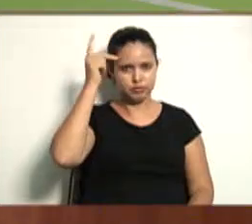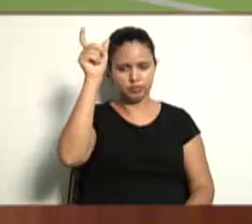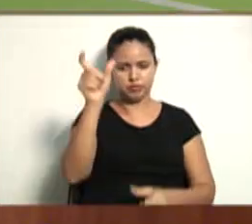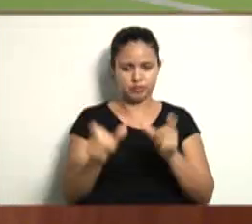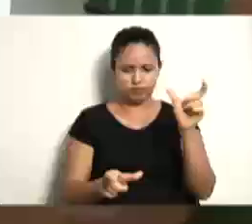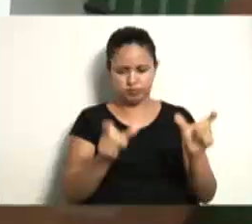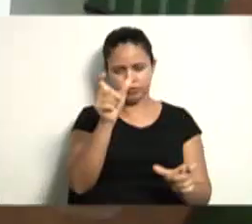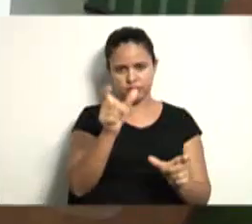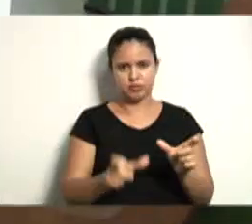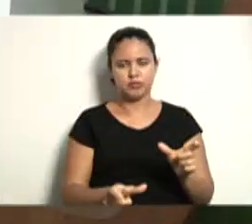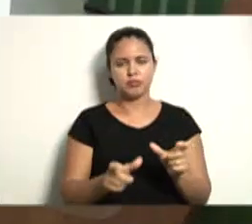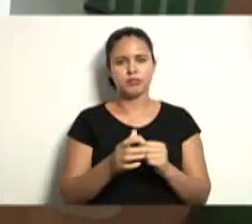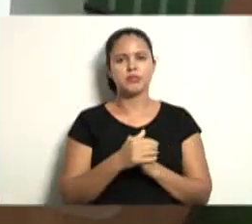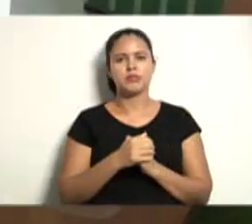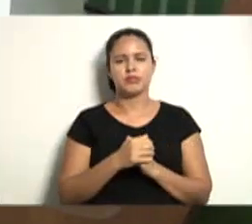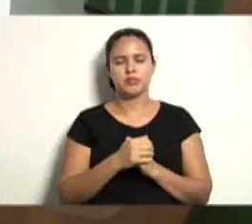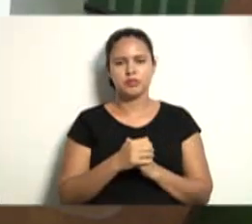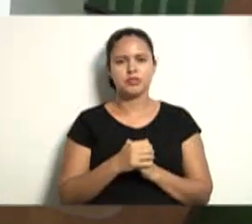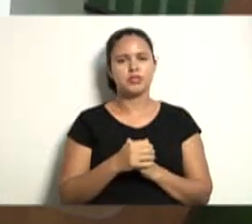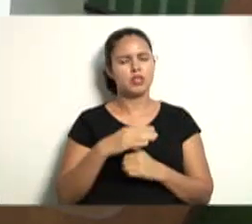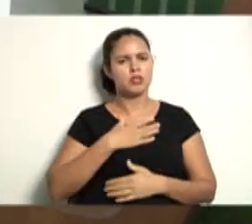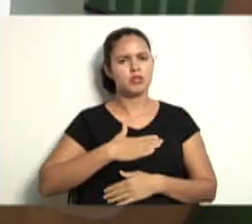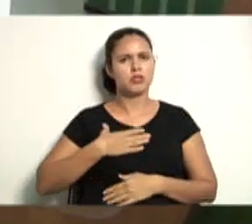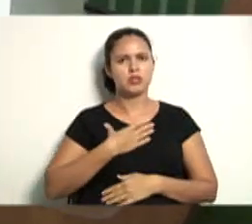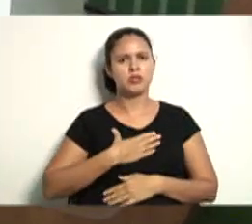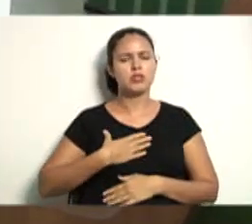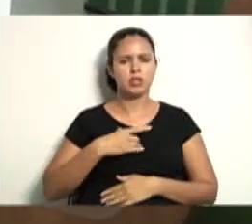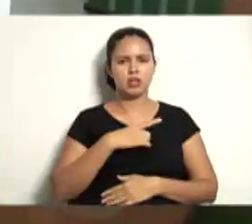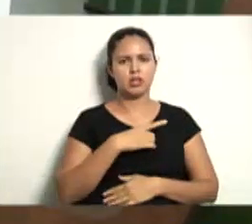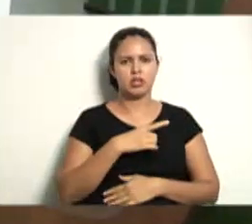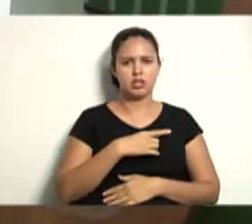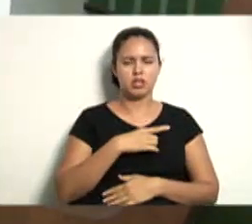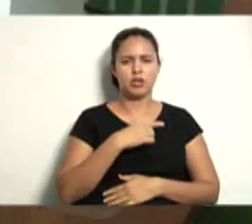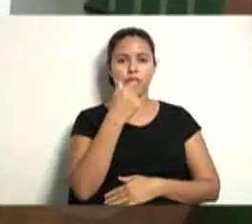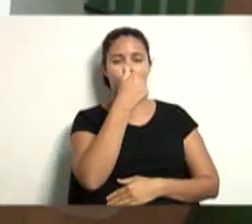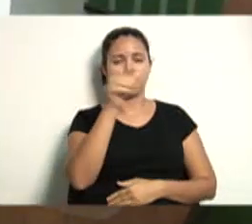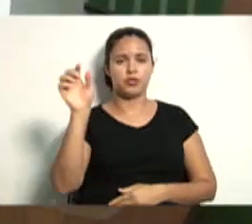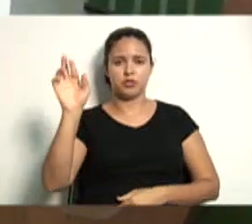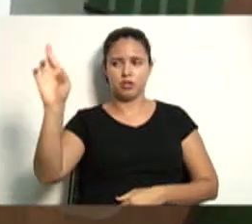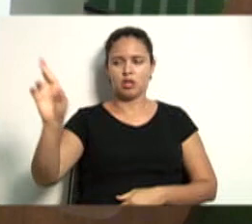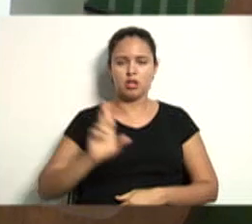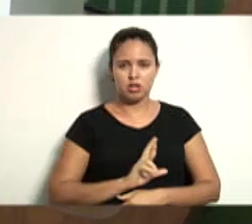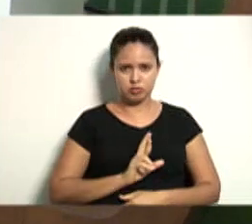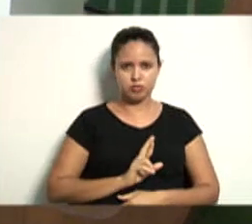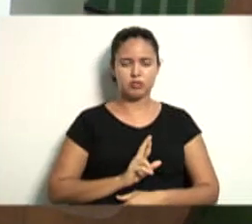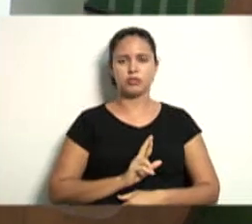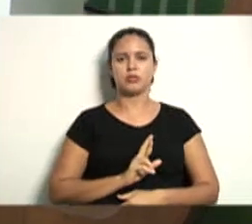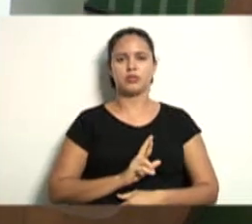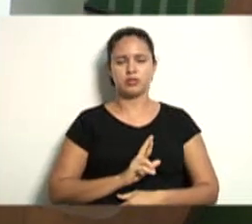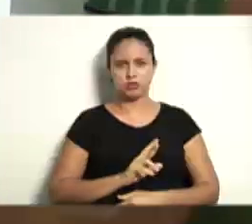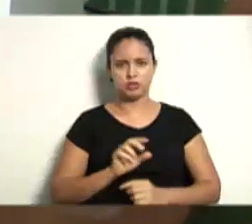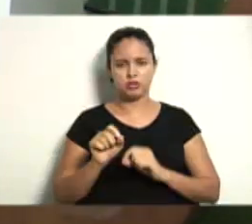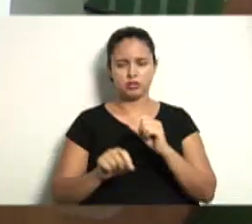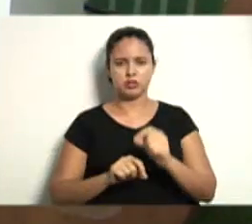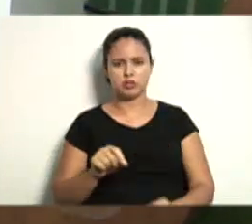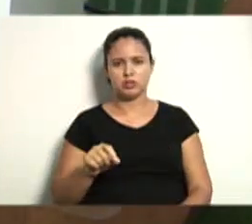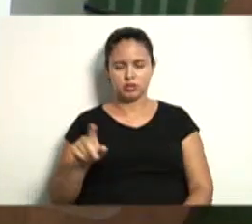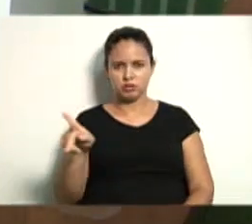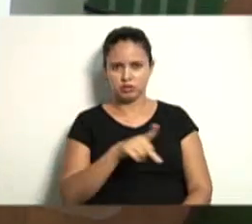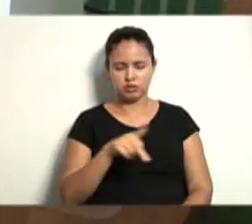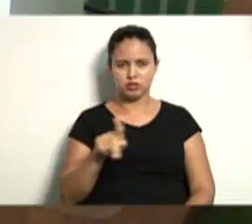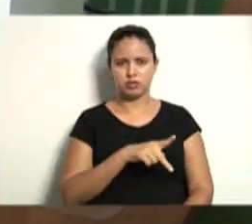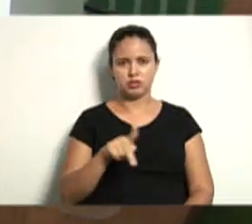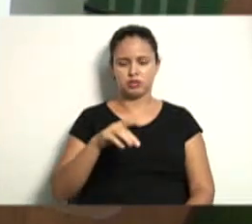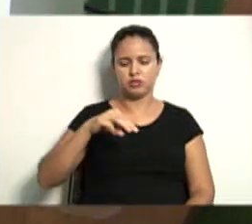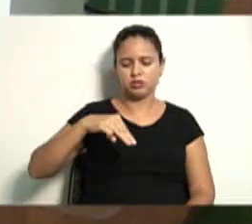É isso. Aí. Eu gostei da resposta, muito boa. Tem outra resposta aqui, a professora Marisete. Agora está chovendo de respostas. Parabéns para todo mundo.